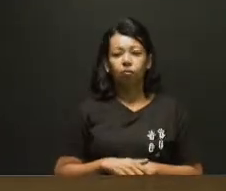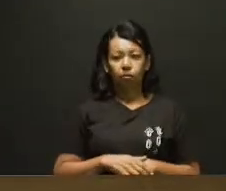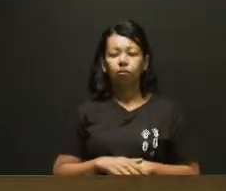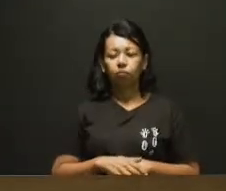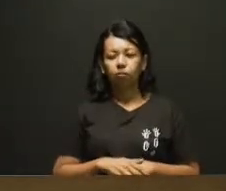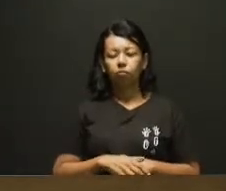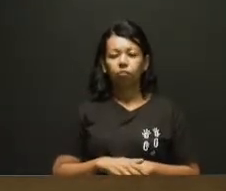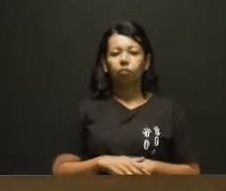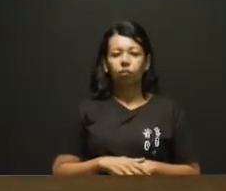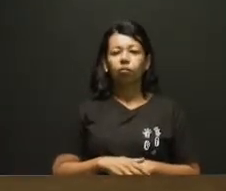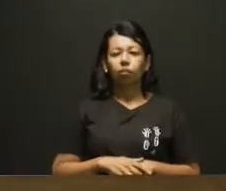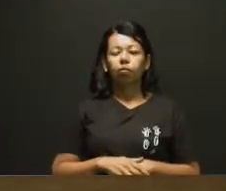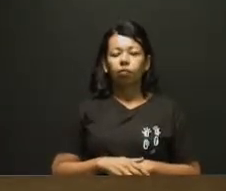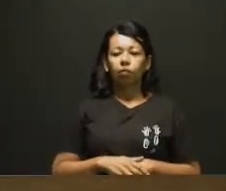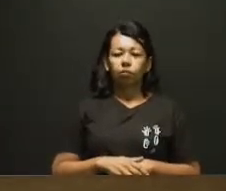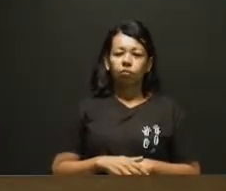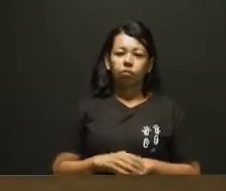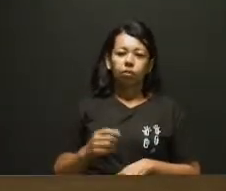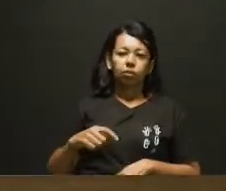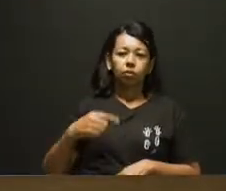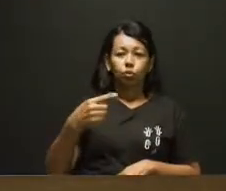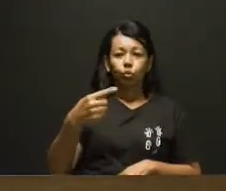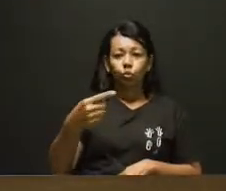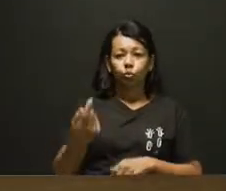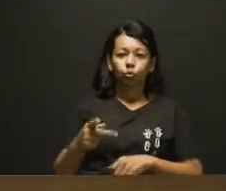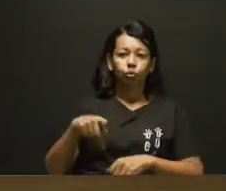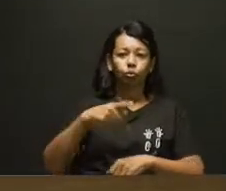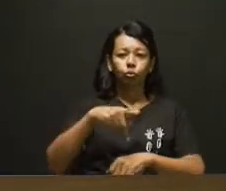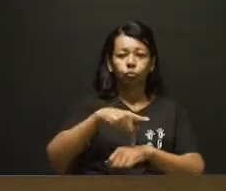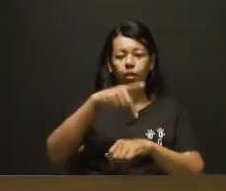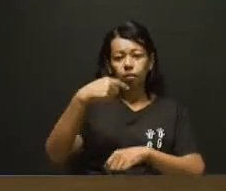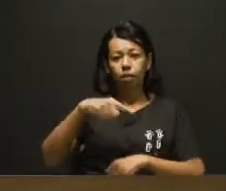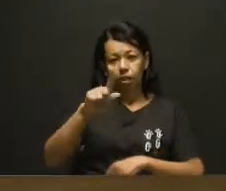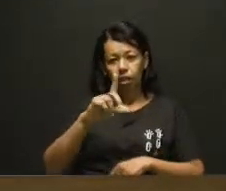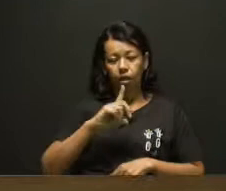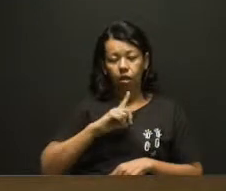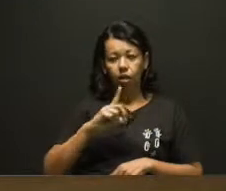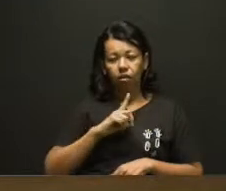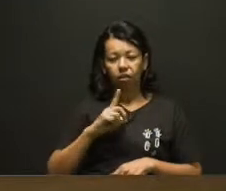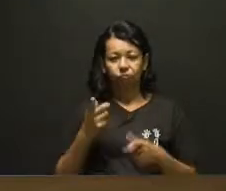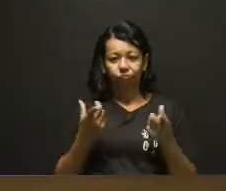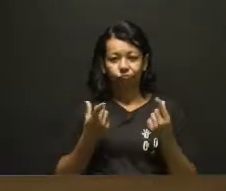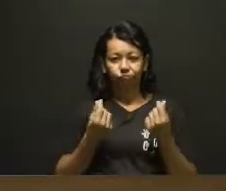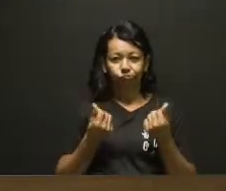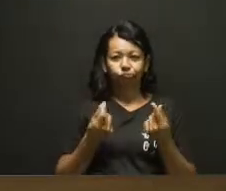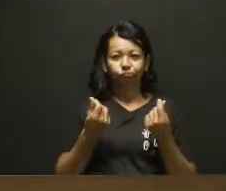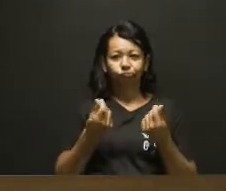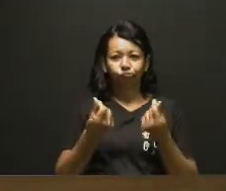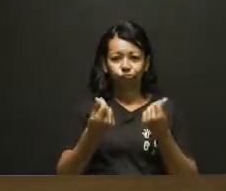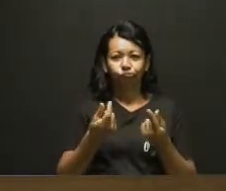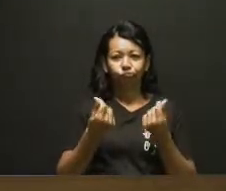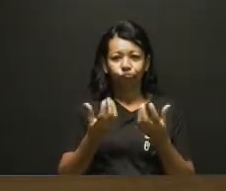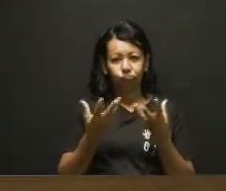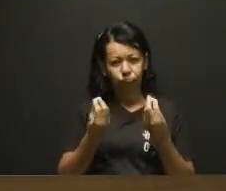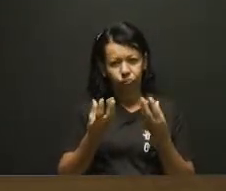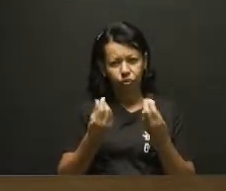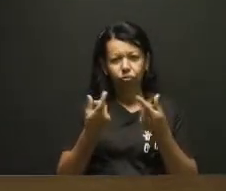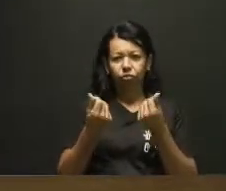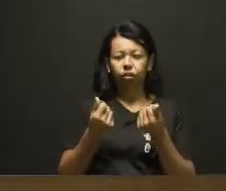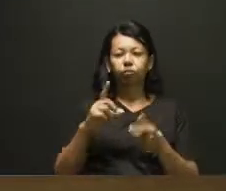assim inglês mas é uma fundação internacional e lá tem muito dinheiro e não é pouco é muito